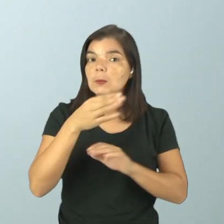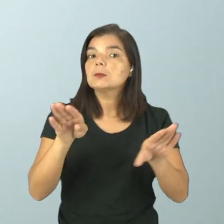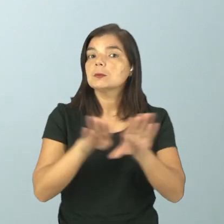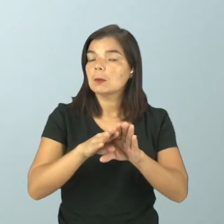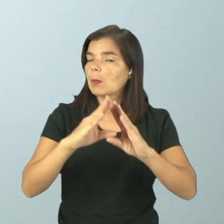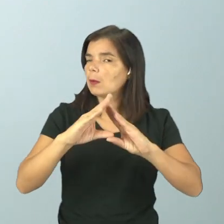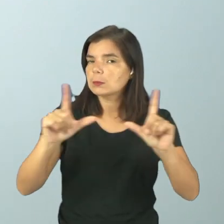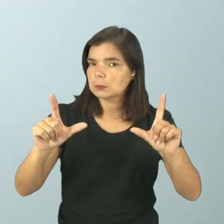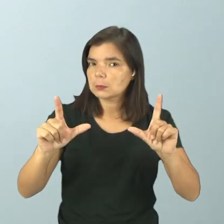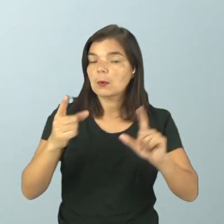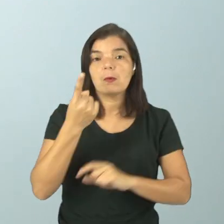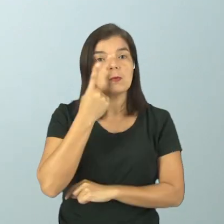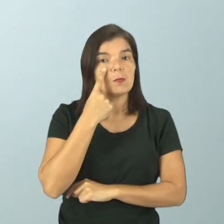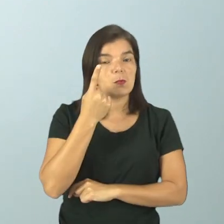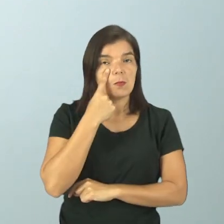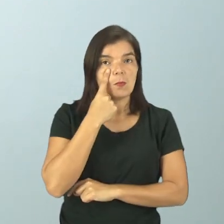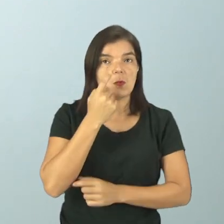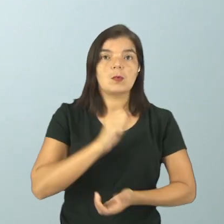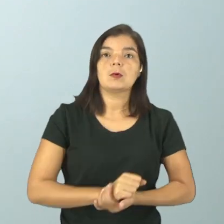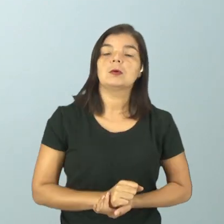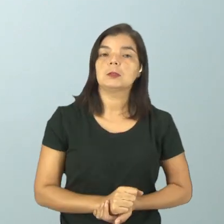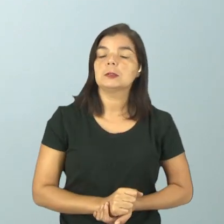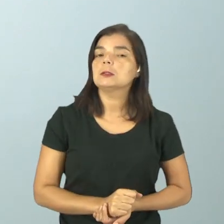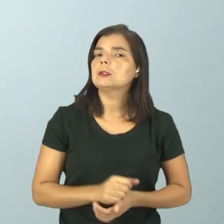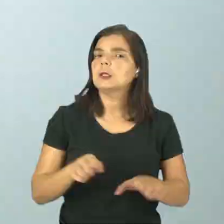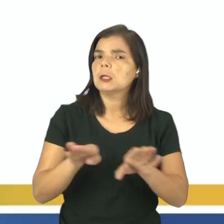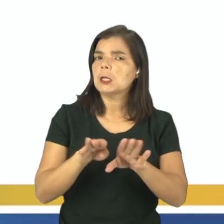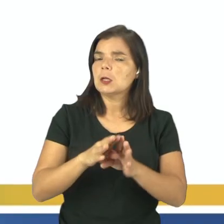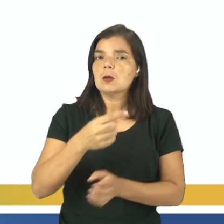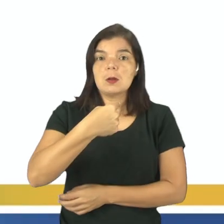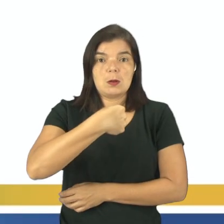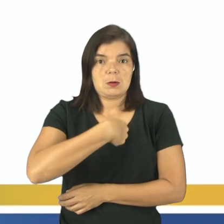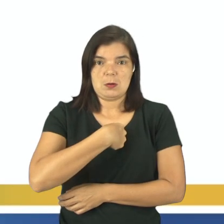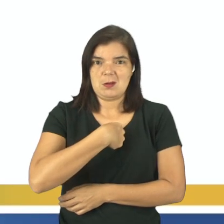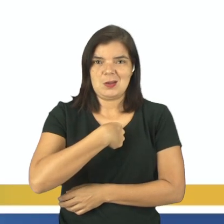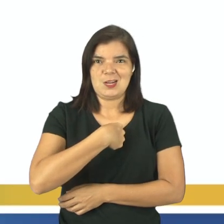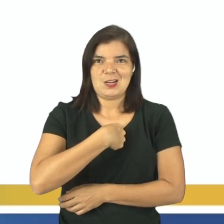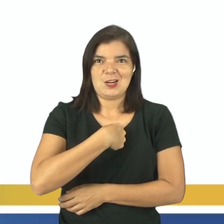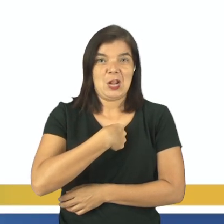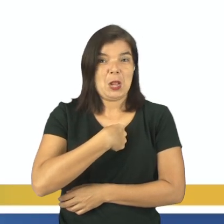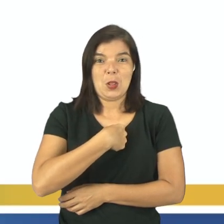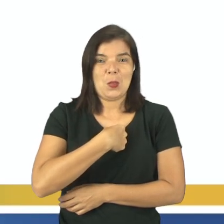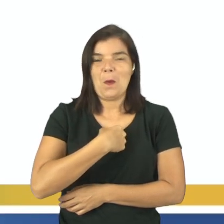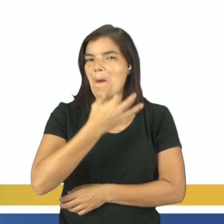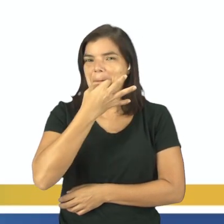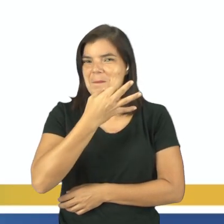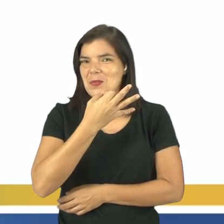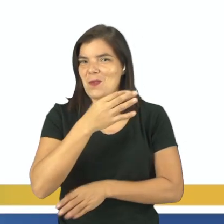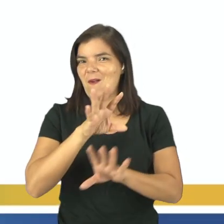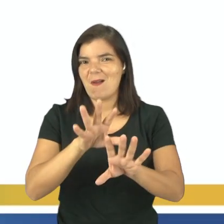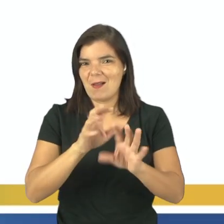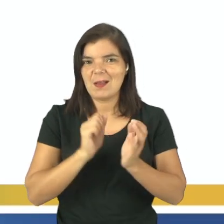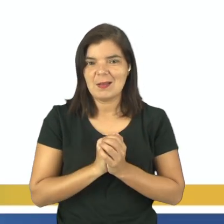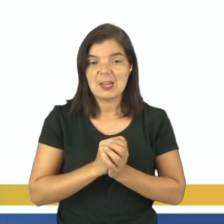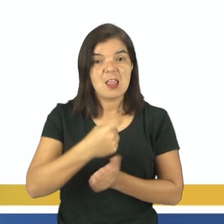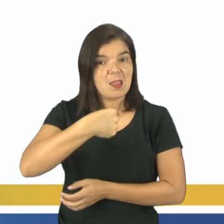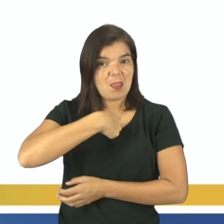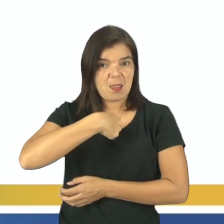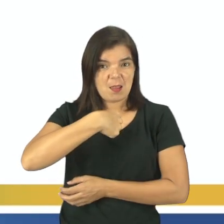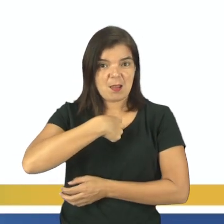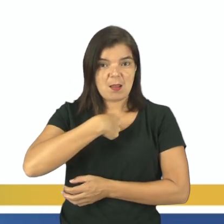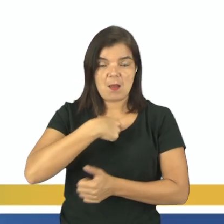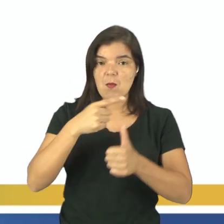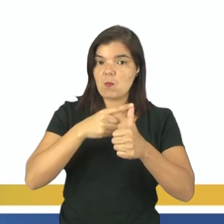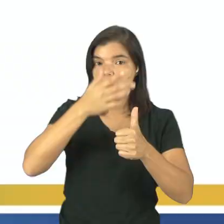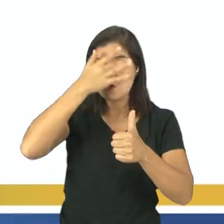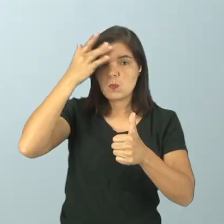muito clara. Observem que ele diz assim, ó, ele diz, eu não parto desse princípio, né? Ele está usando